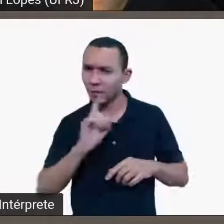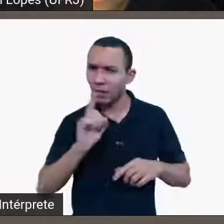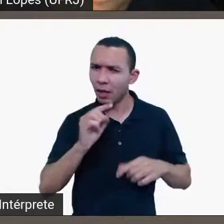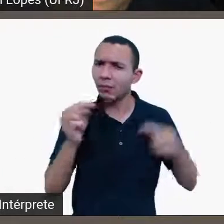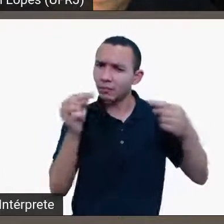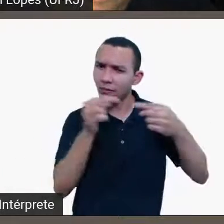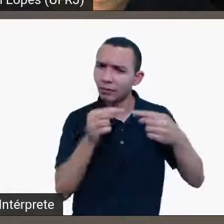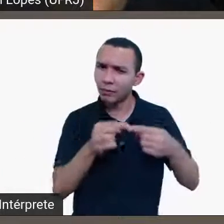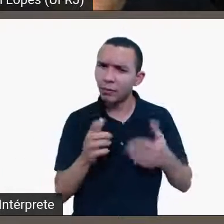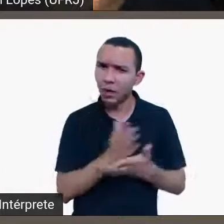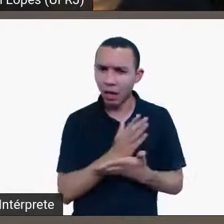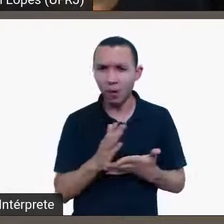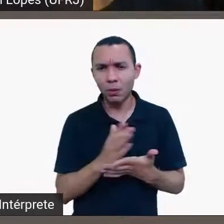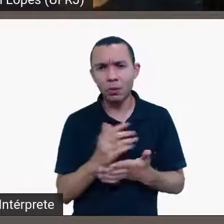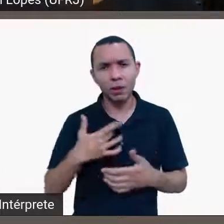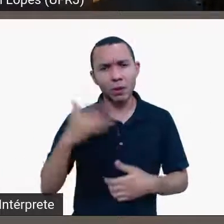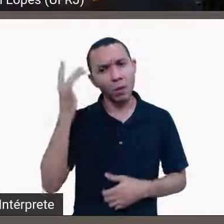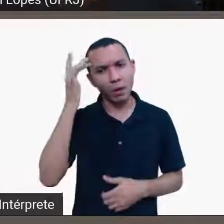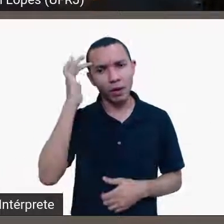eu acho. Né?